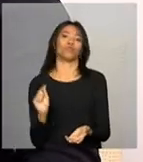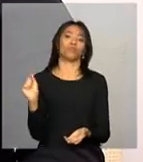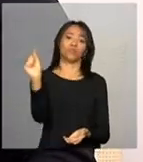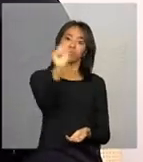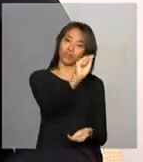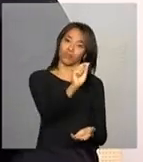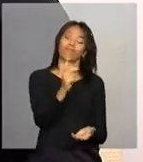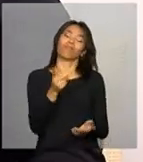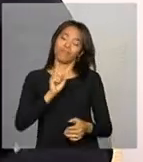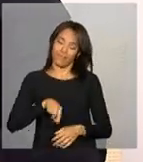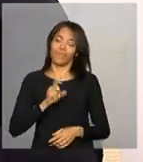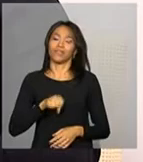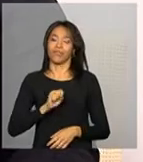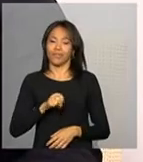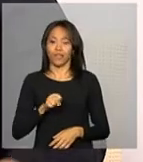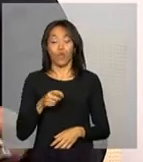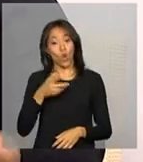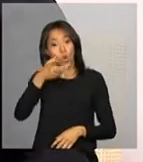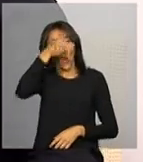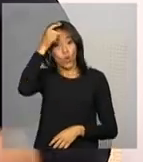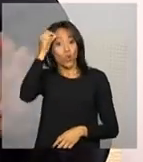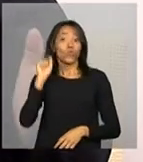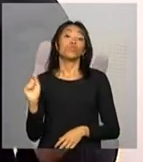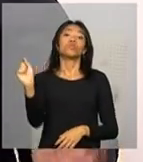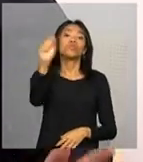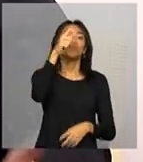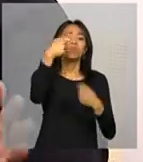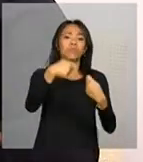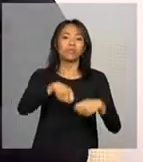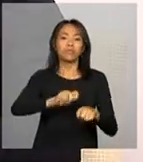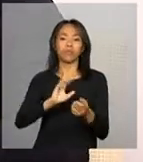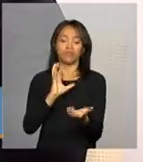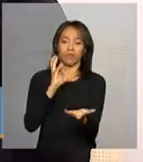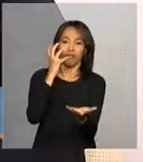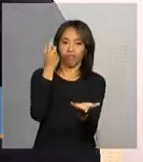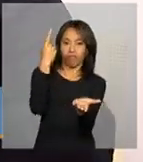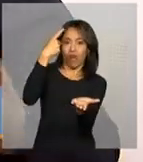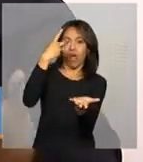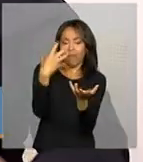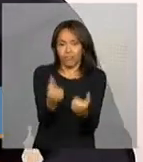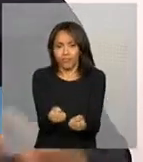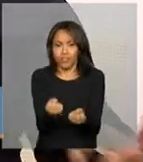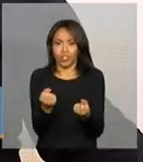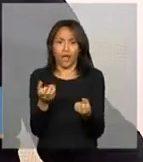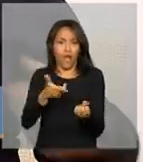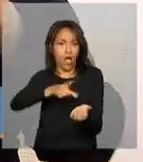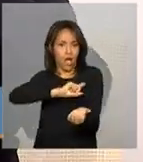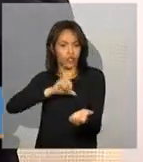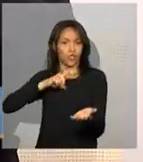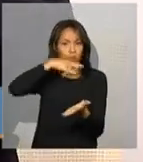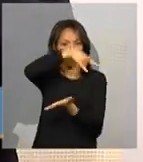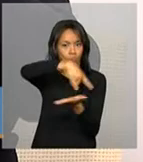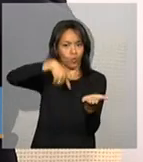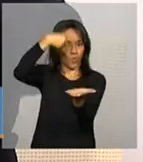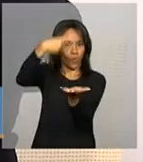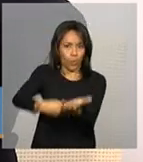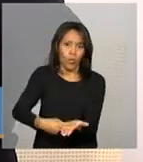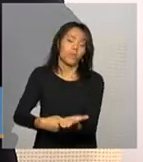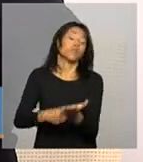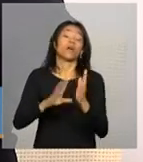então como eu disse os municípios não tem mais que se habilitar na gestão Inicial básico e plena como tinha antes né